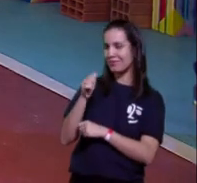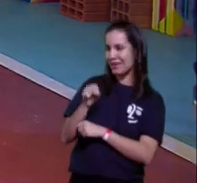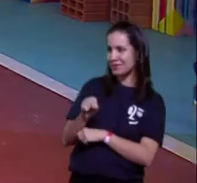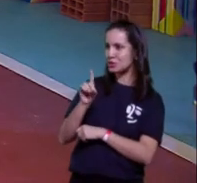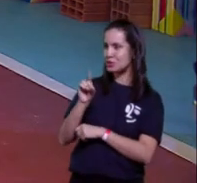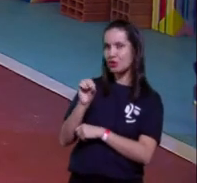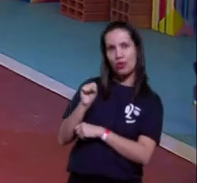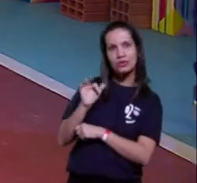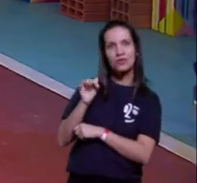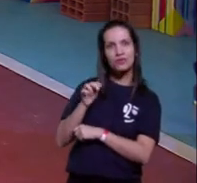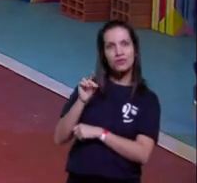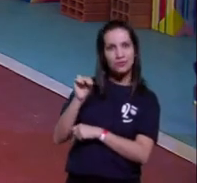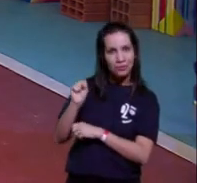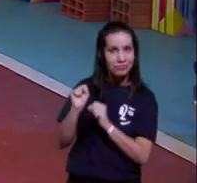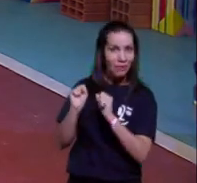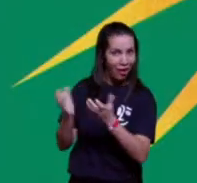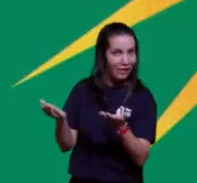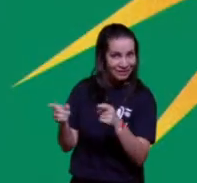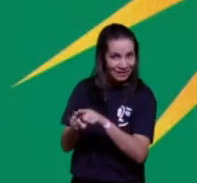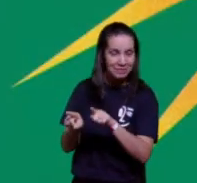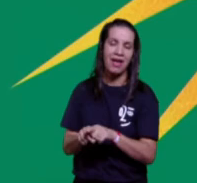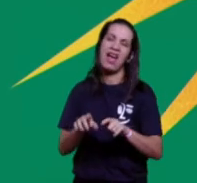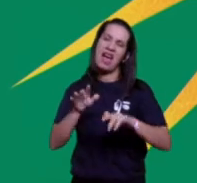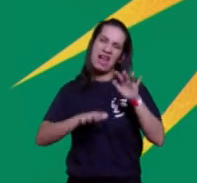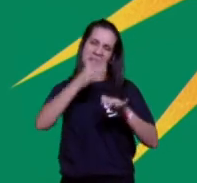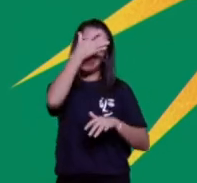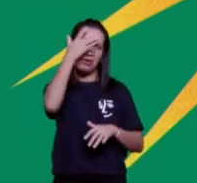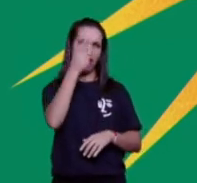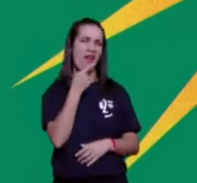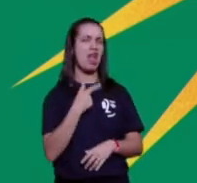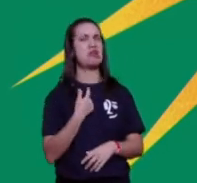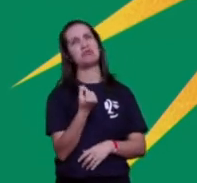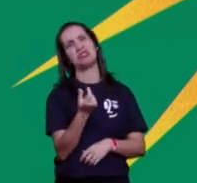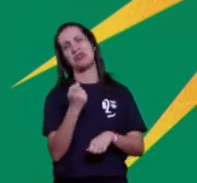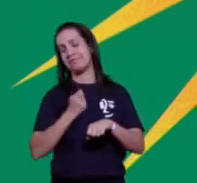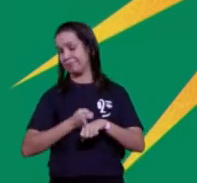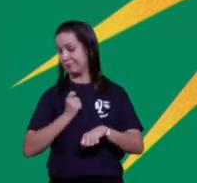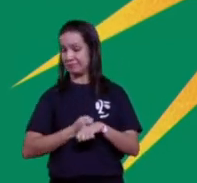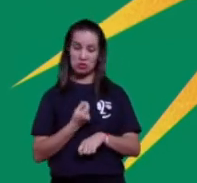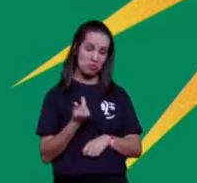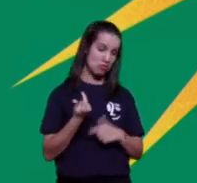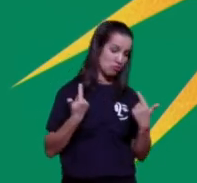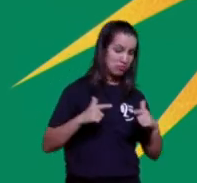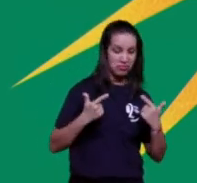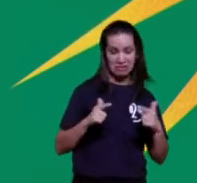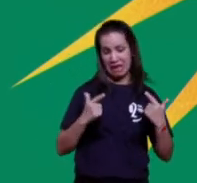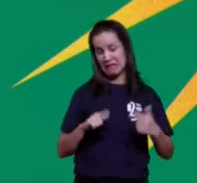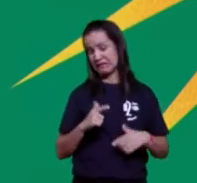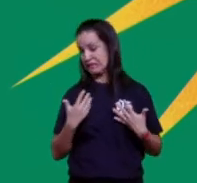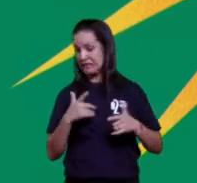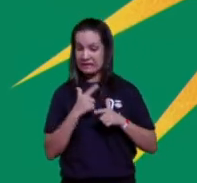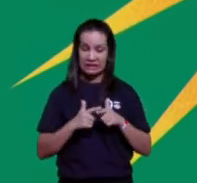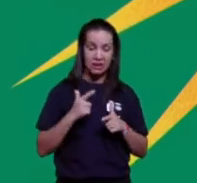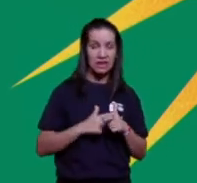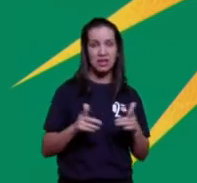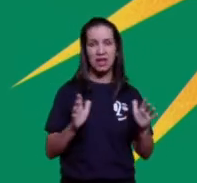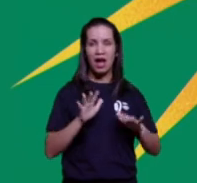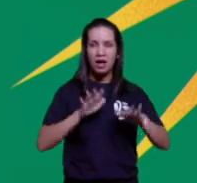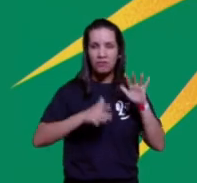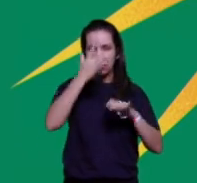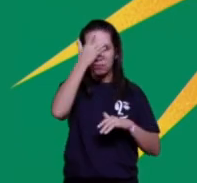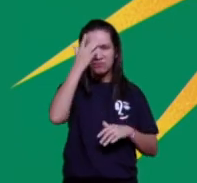E é muito Fábio. Interessante, porque muita gente fala assim, ah, poxa vida, mas eu não tenho dinheiro, afinal de contas, essa crise pegou todo mundo. Então, muita gente fala assim, eu não tenho